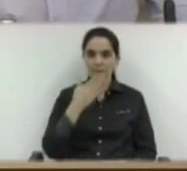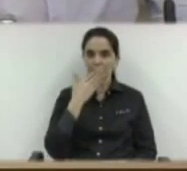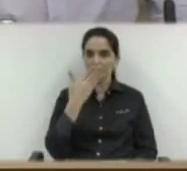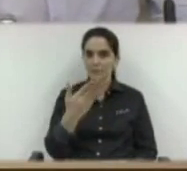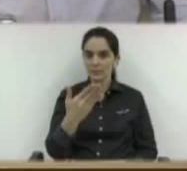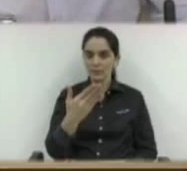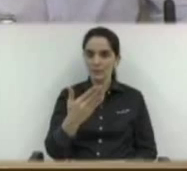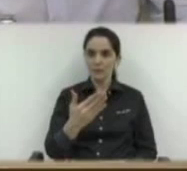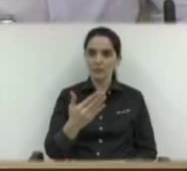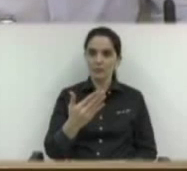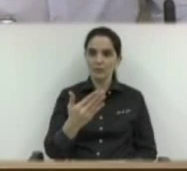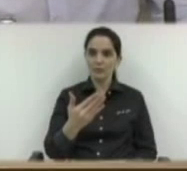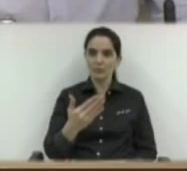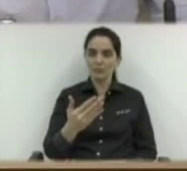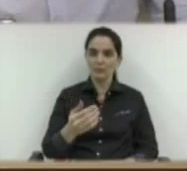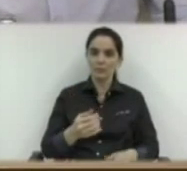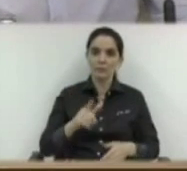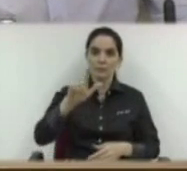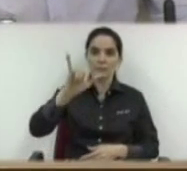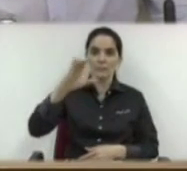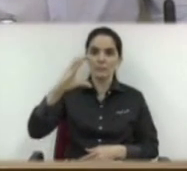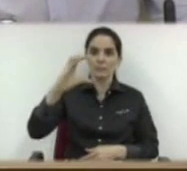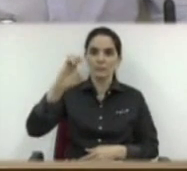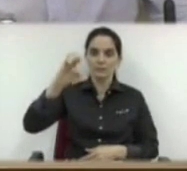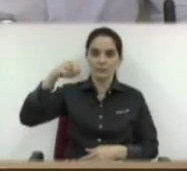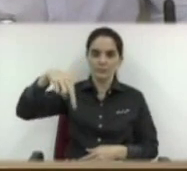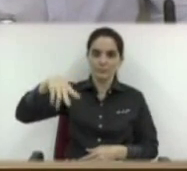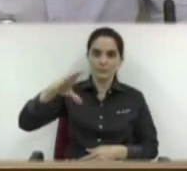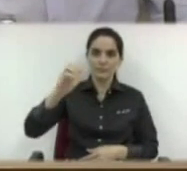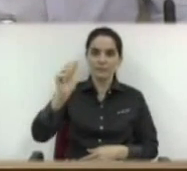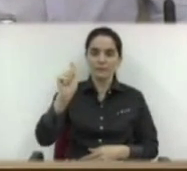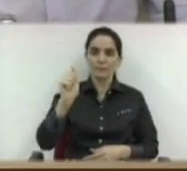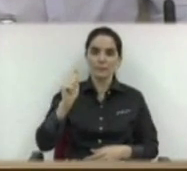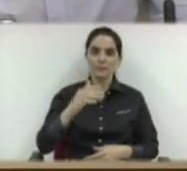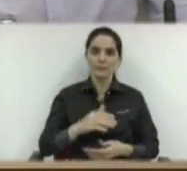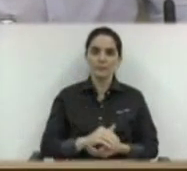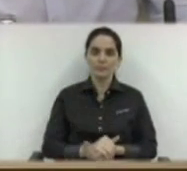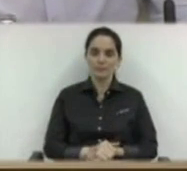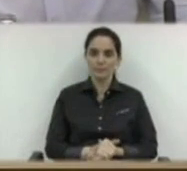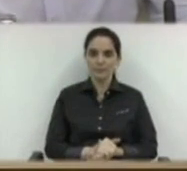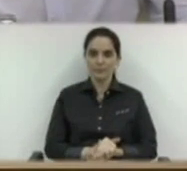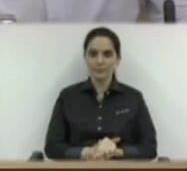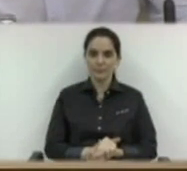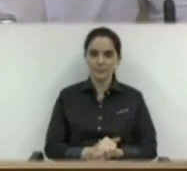Requerimento de licença, artigo 329 da Resolução